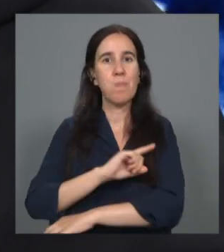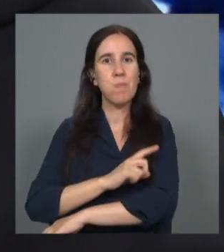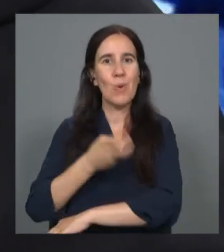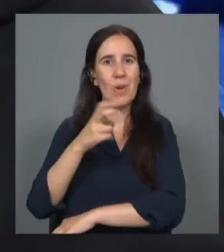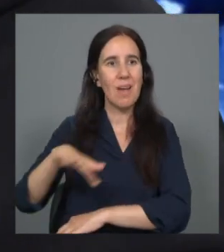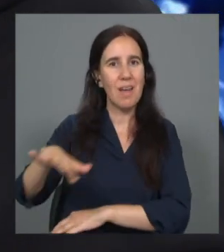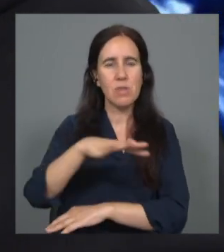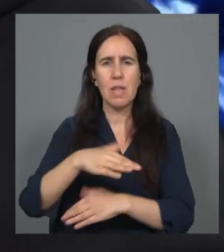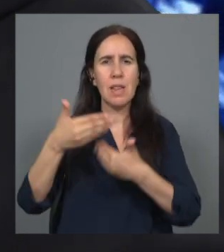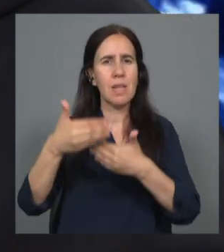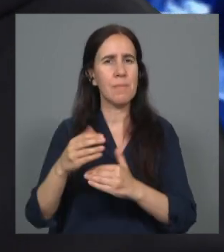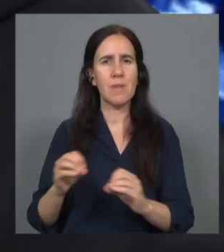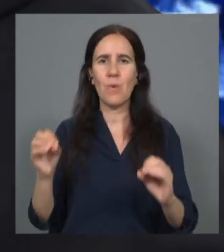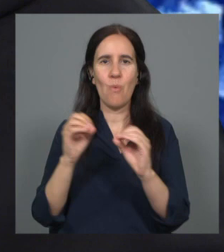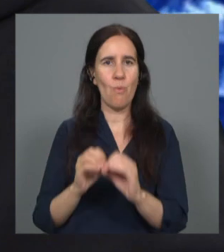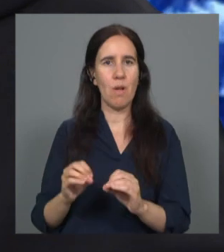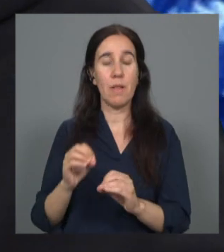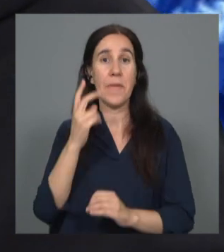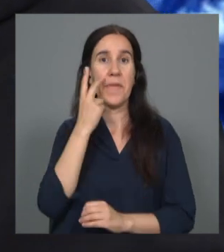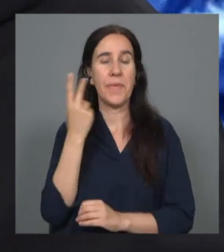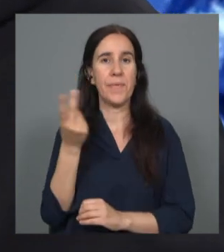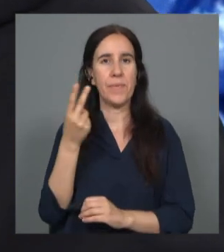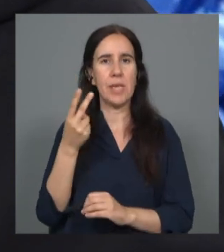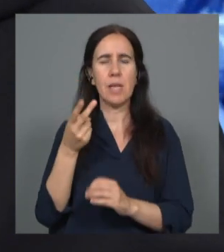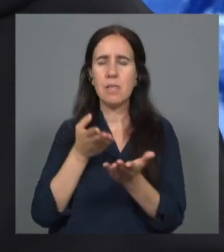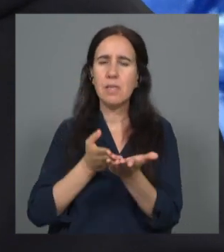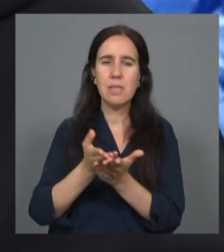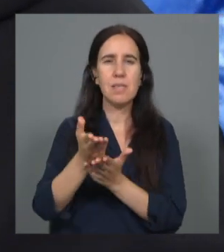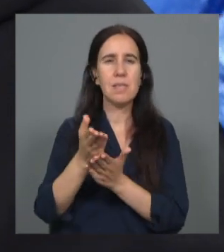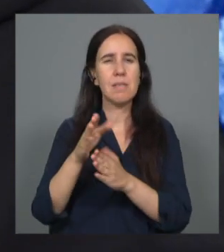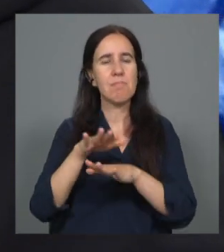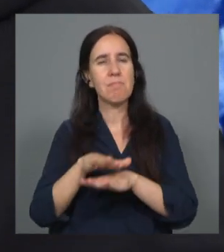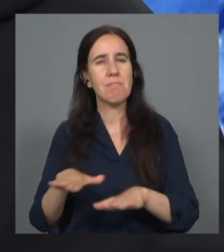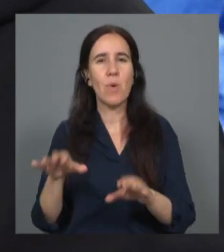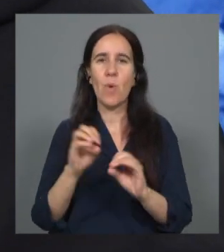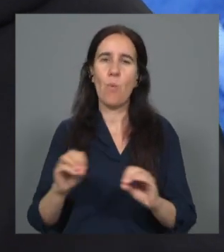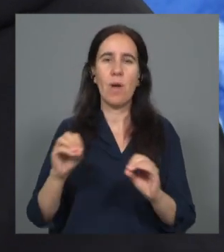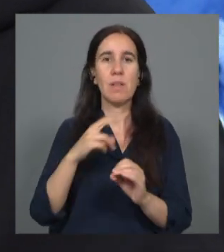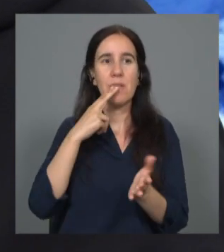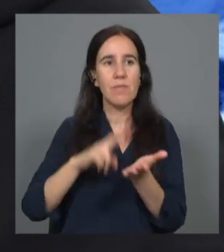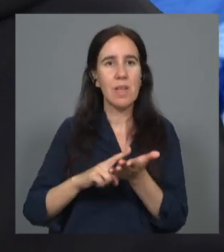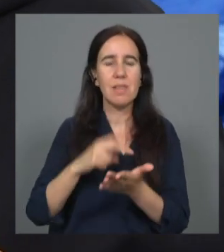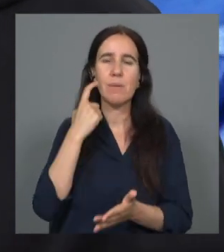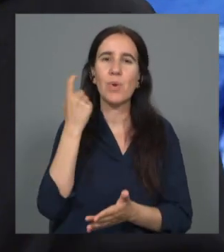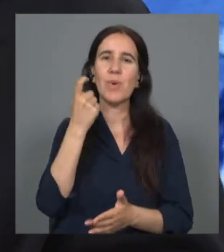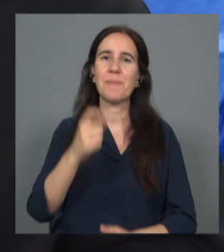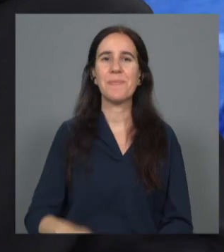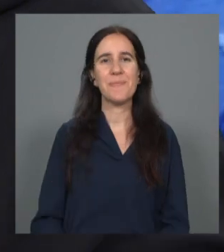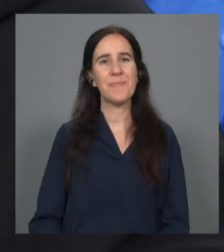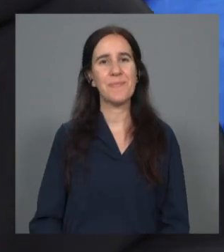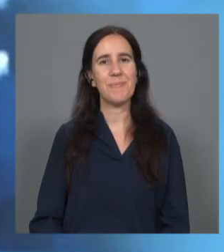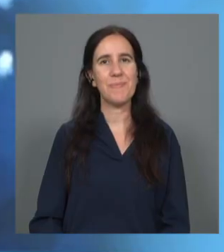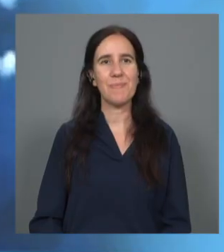limites e mergulha na vida sem descanso, à procura da verdade. E